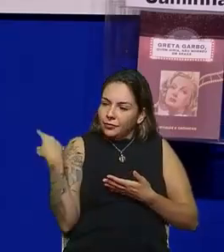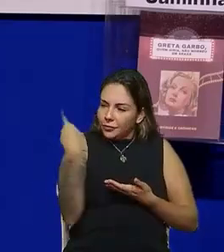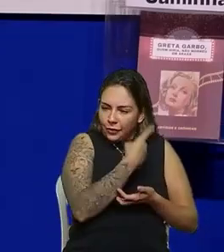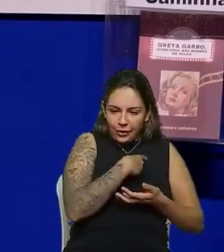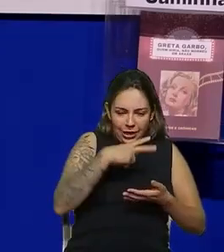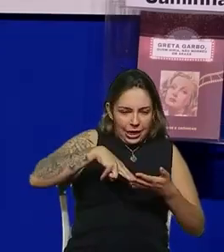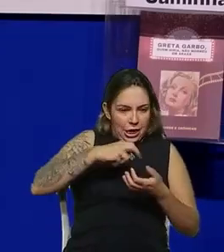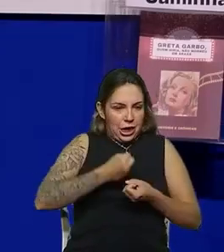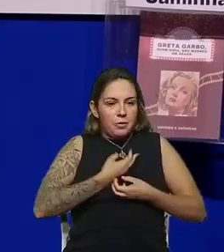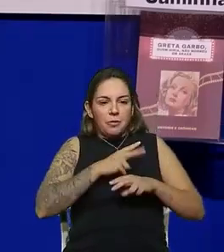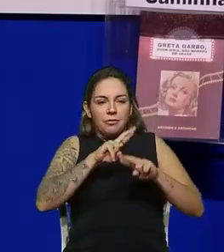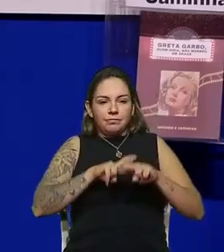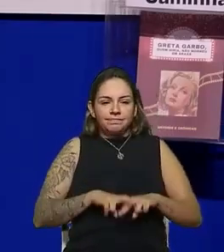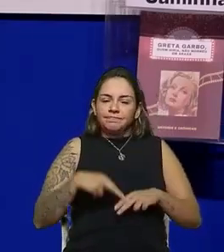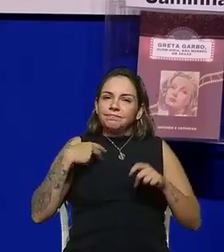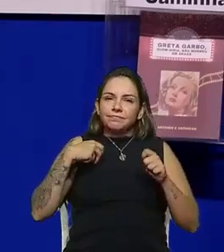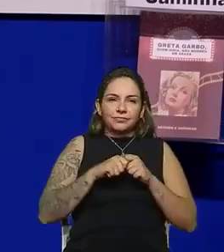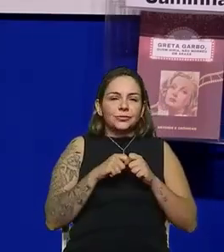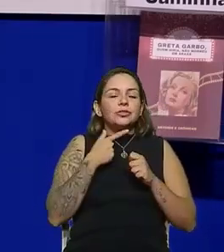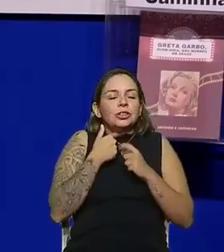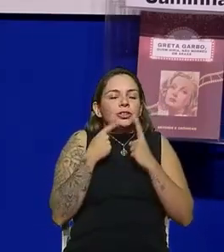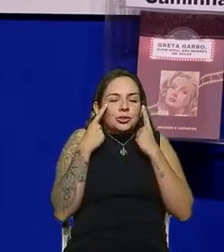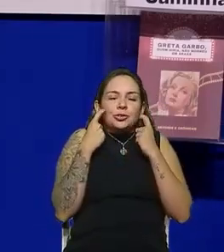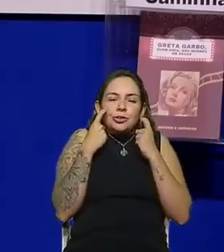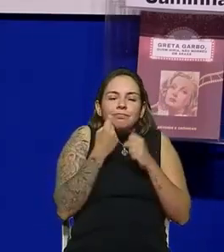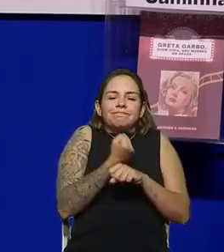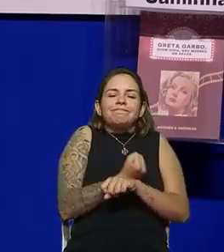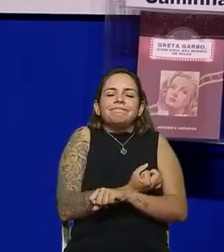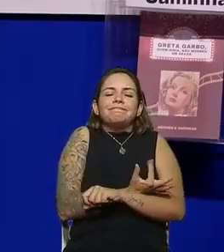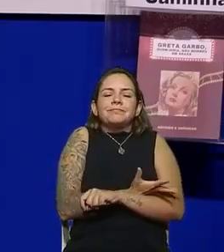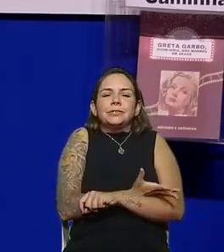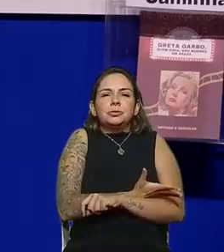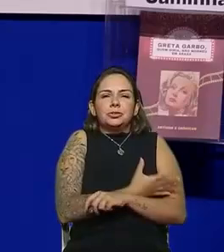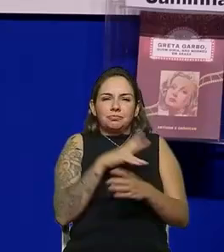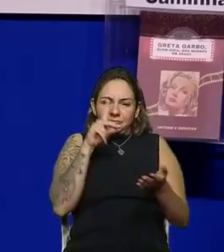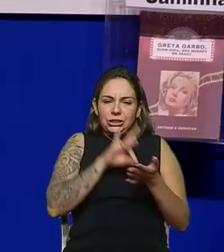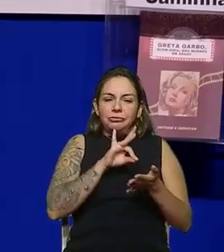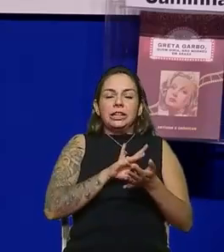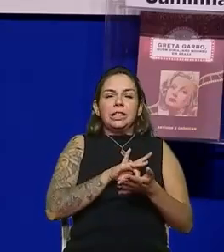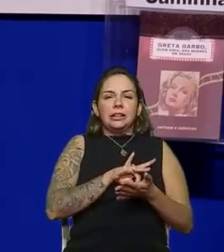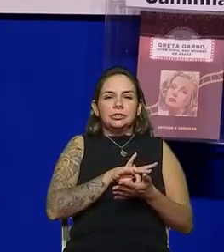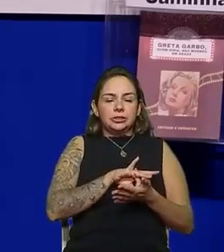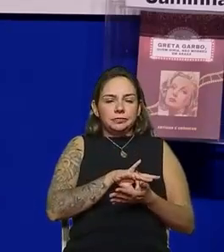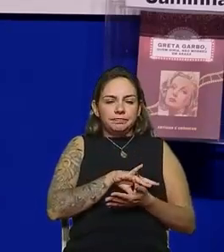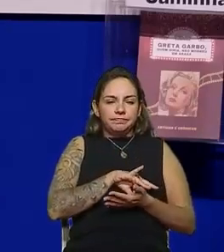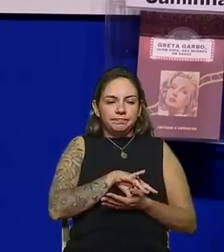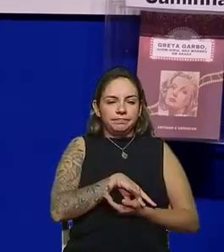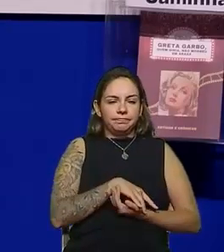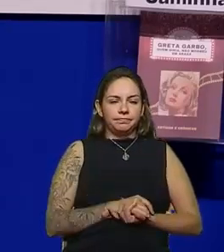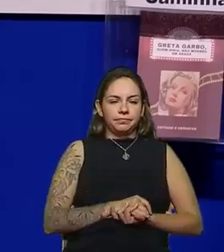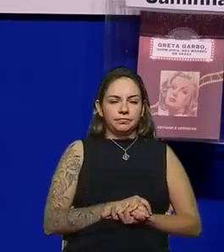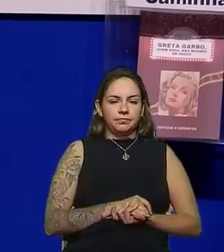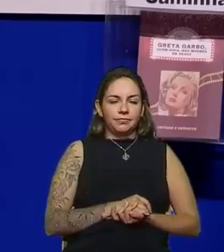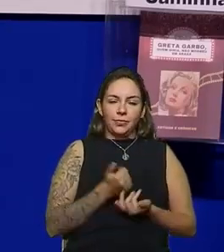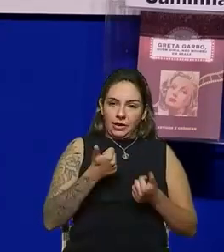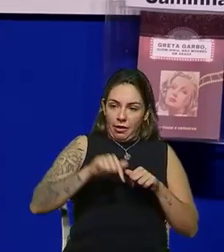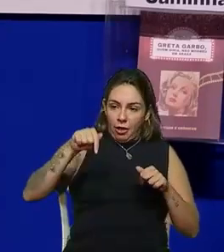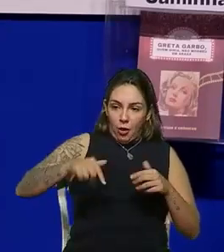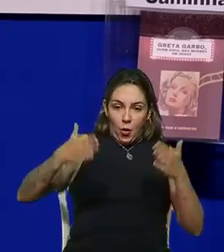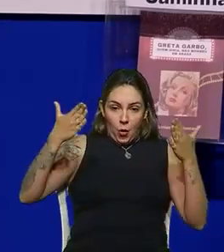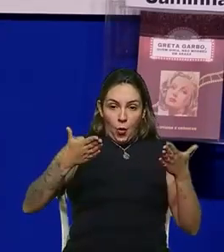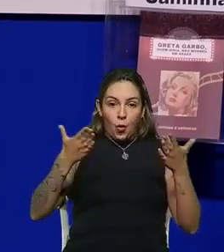lendo, eu fiz força para não chorar, entendeu? Porque me emociona profundamente. Então, estar